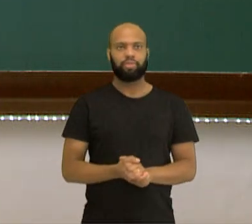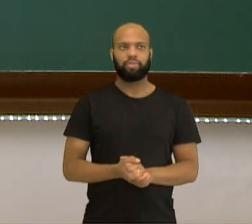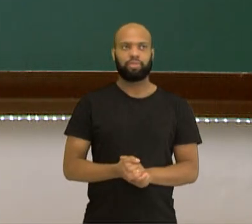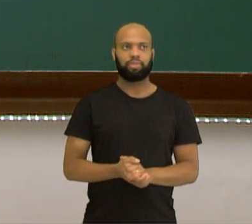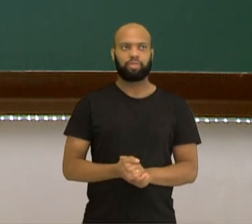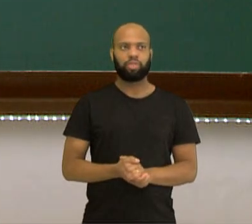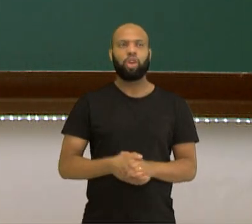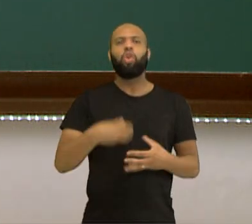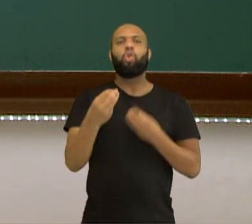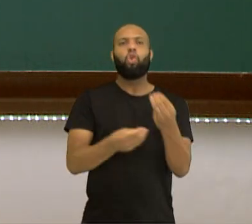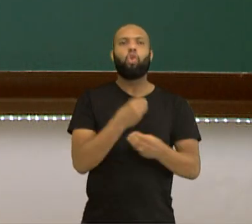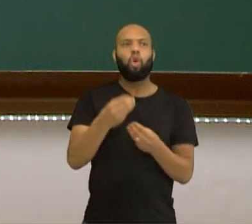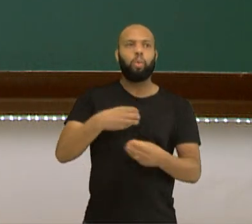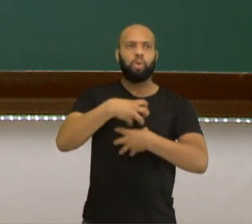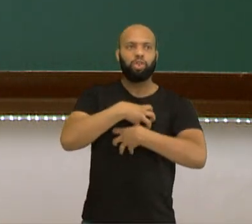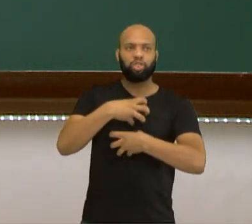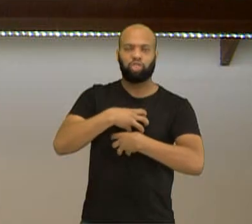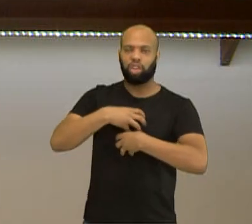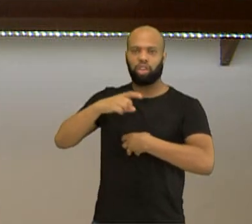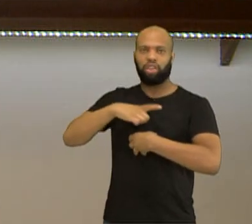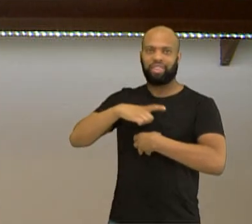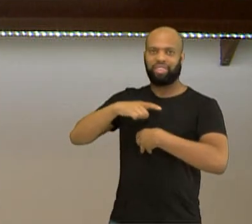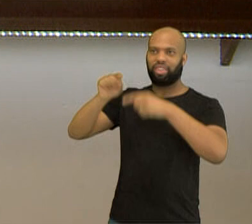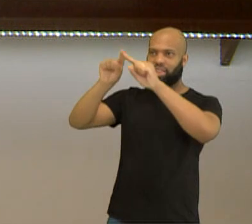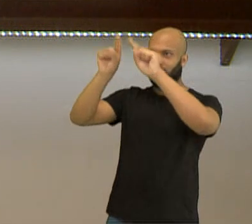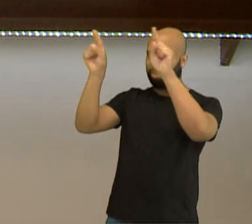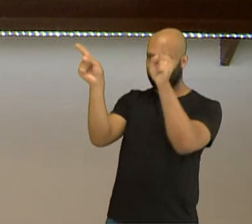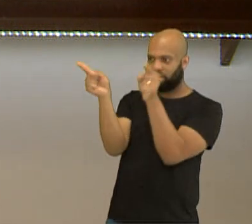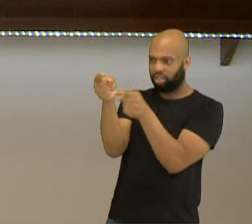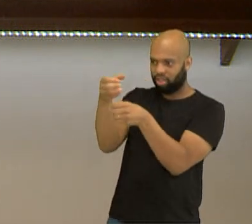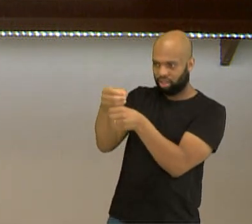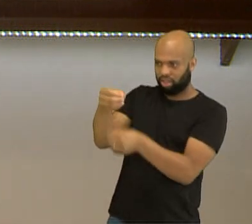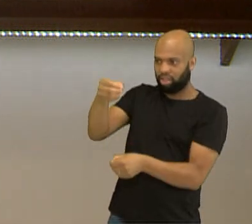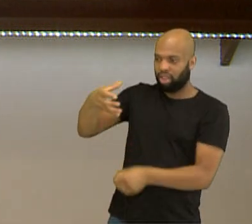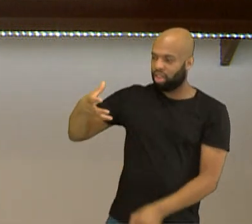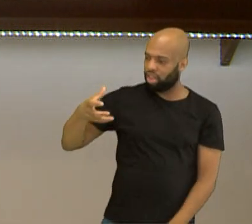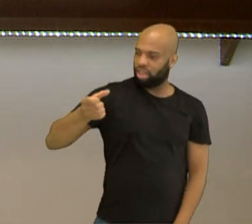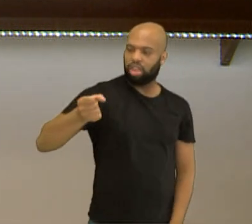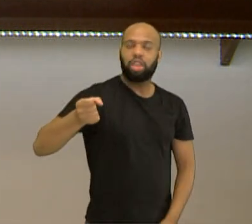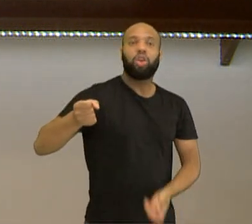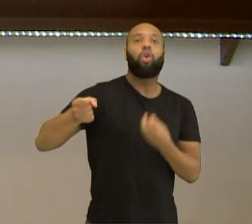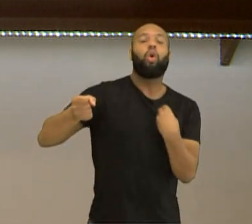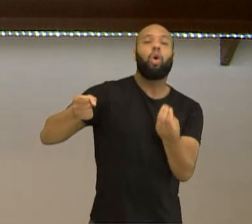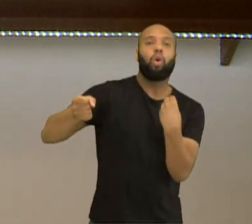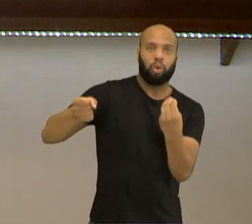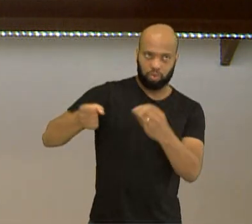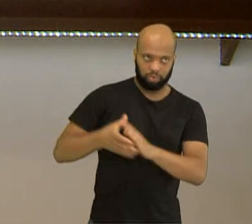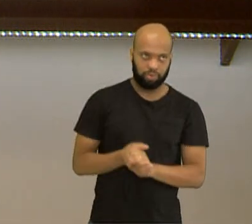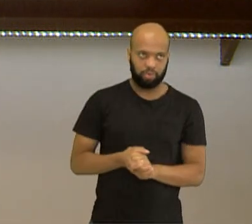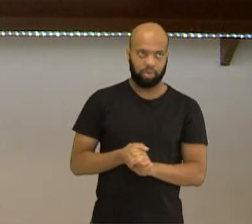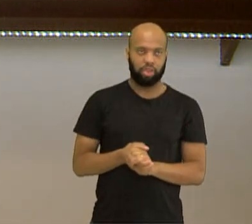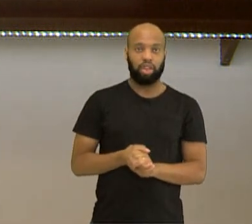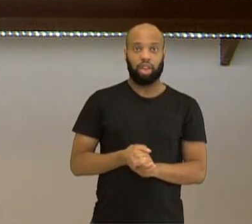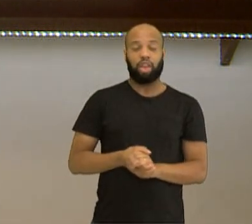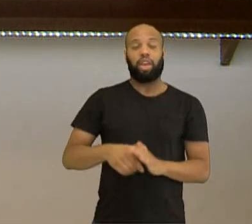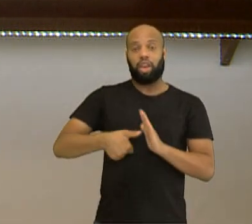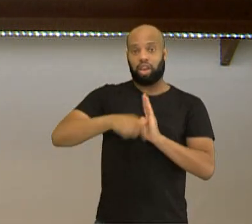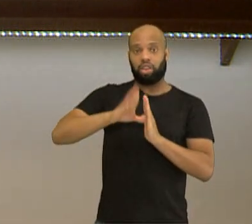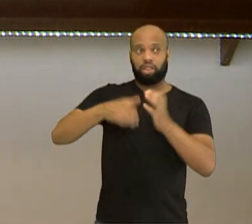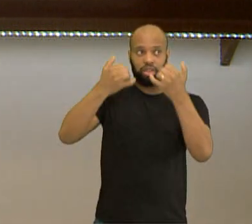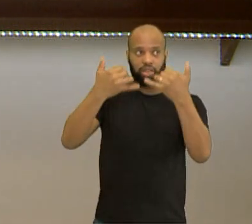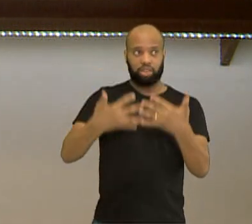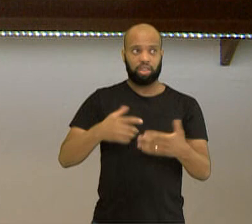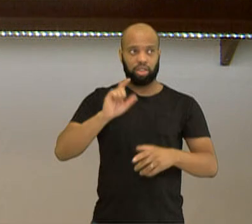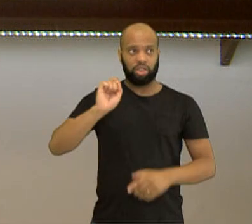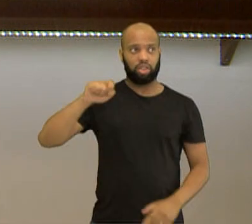E a empunhadura? O que, que é empunhadura? Empunhadura é o ato de segurar a raquete, né? Lembra que eu falei para